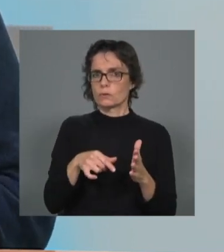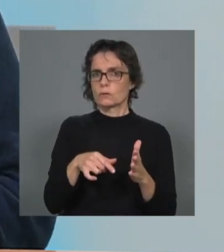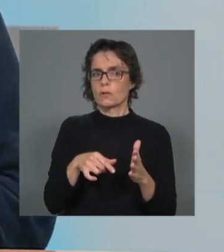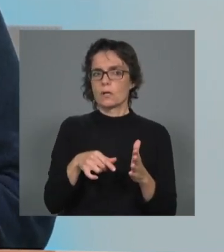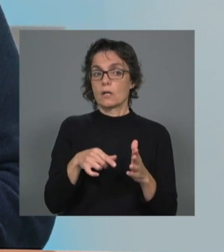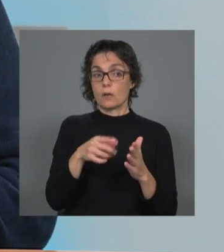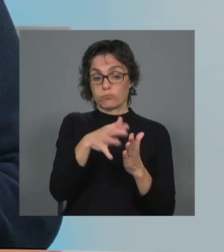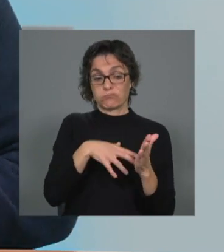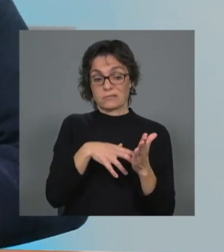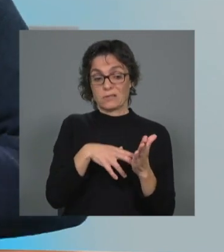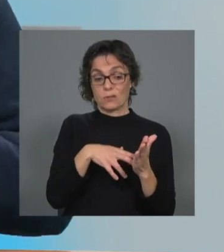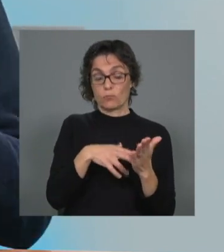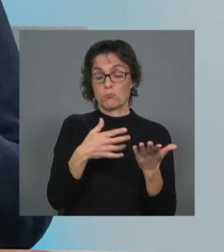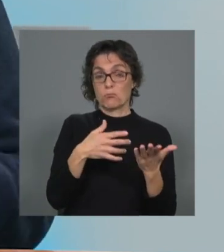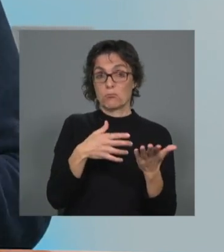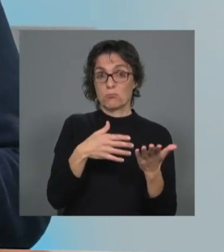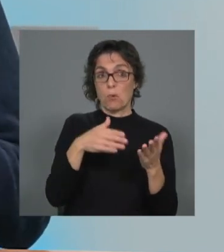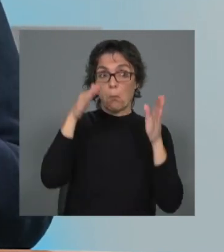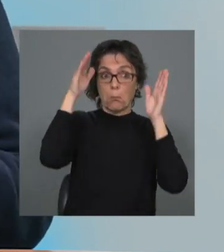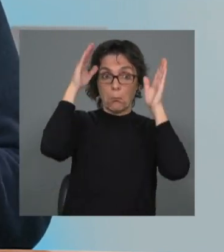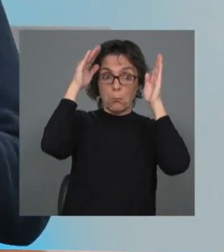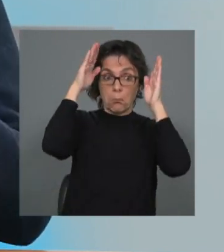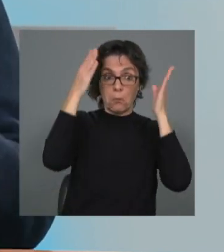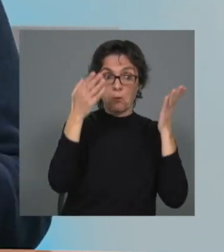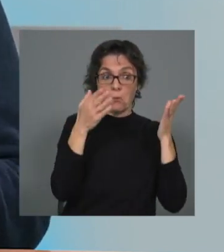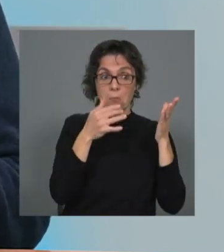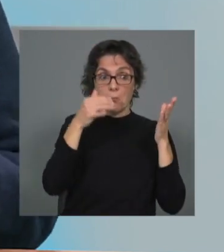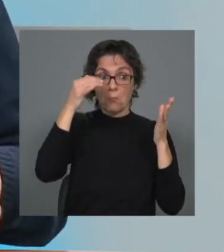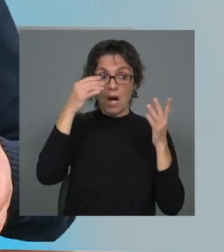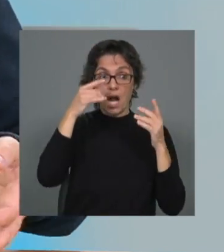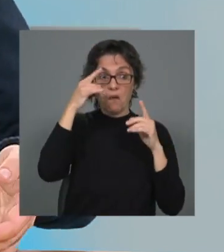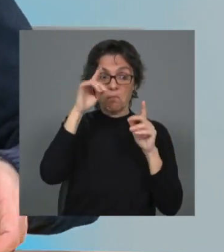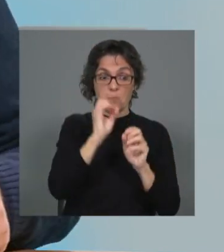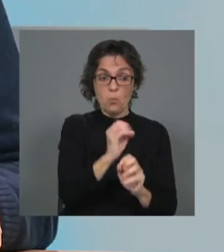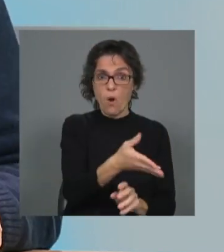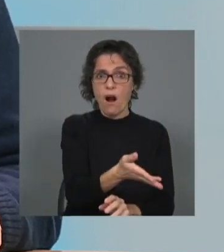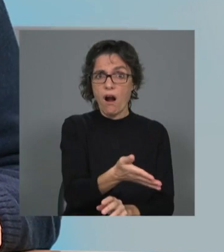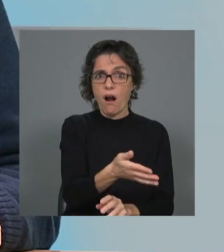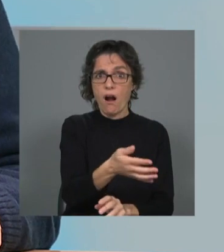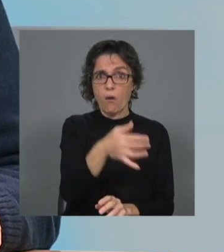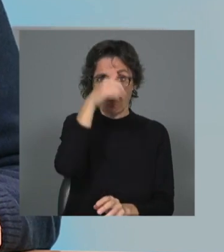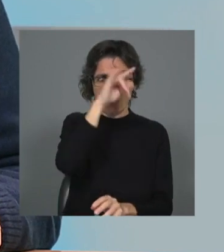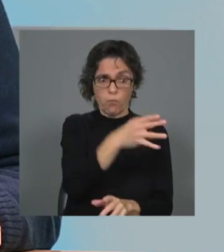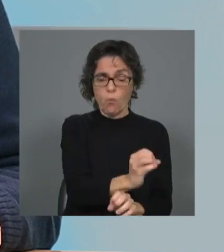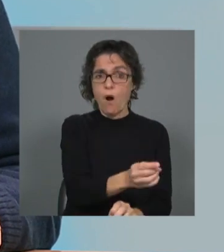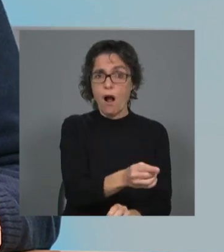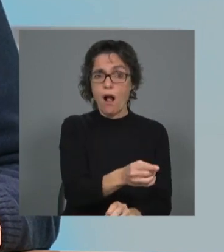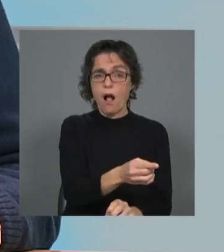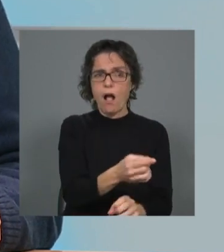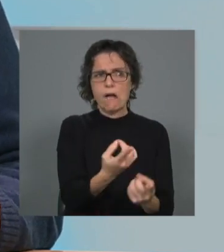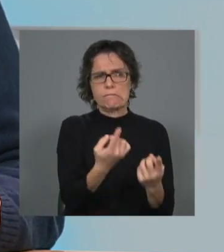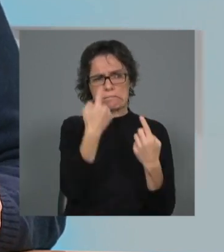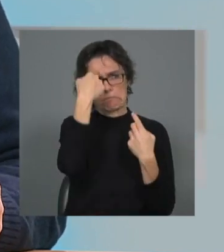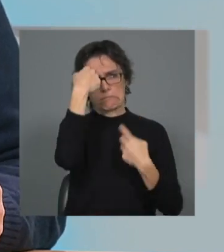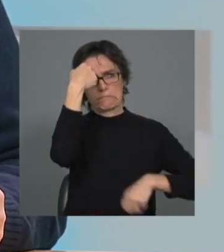vacas. Né? E também esta dimensão da pobreza está muito presente na nossa imagética, mas